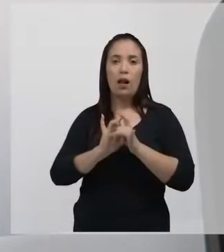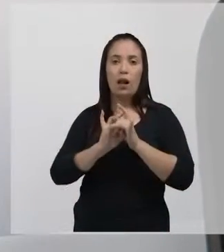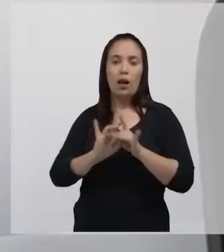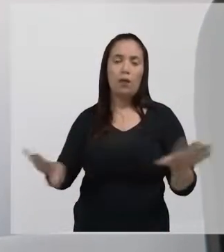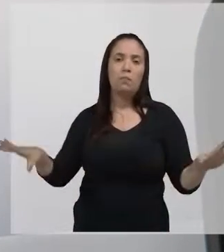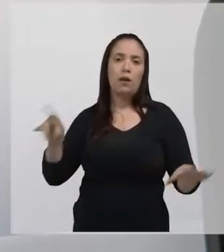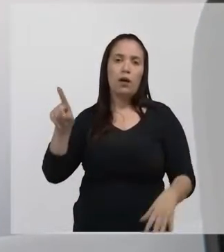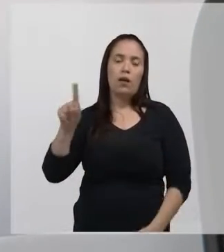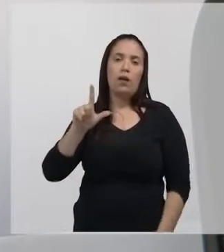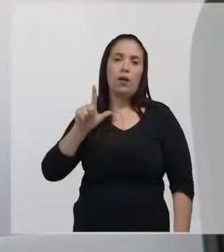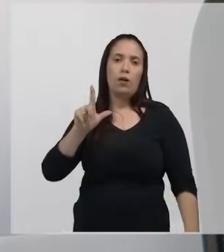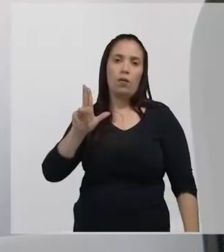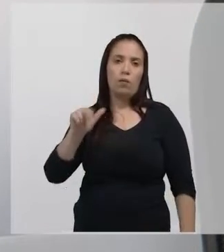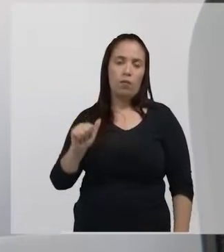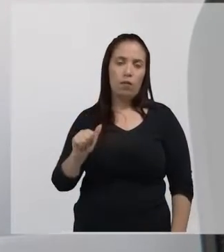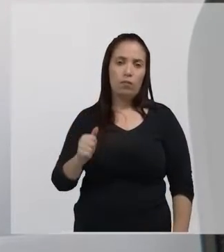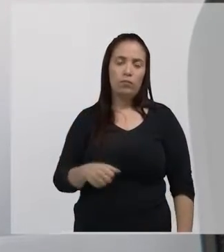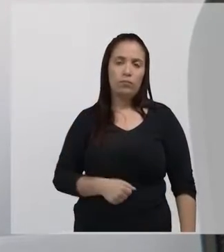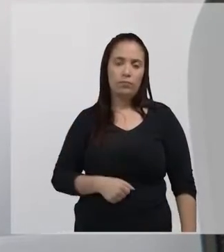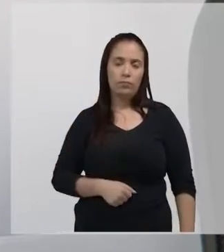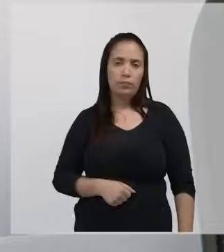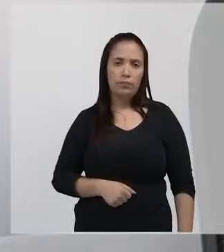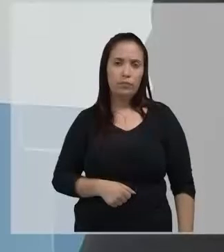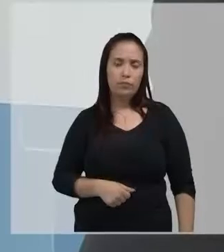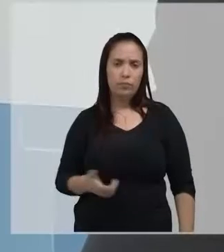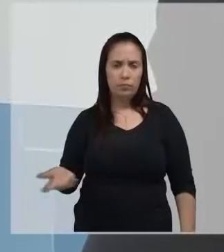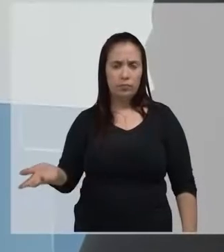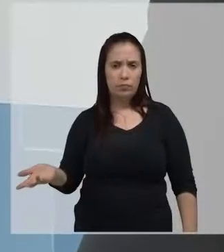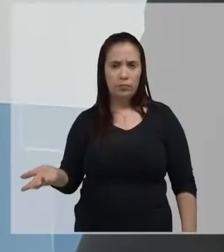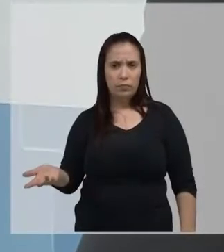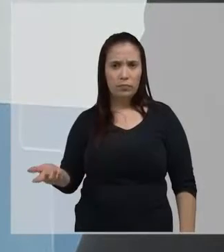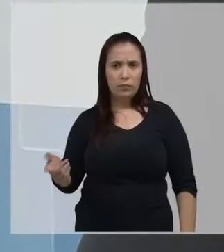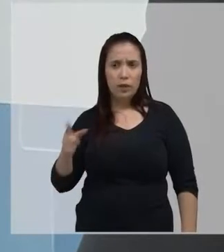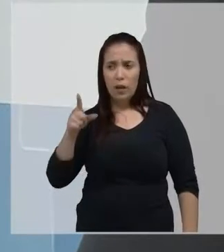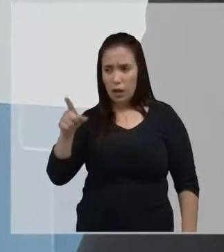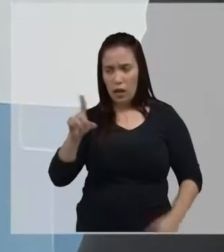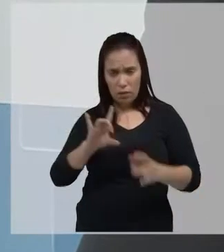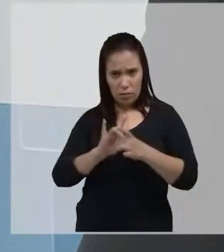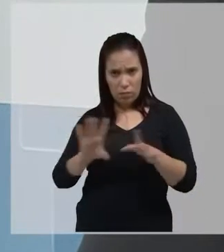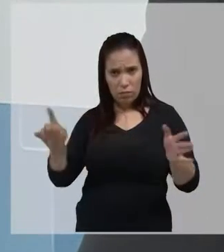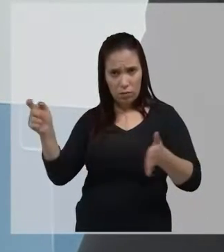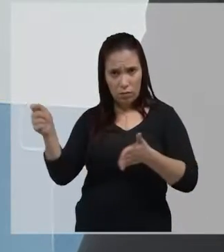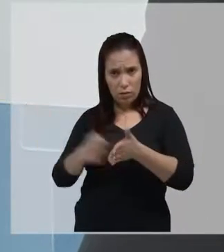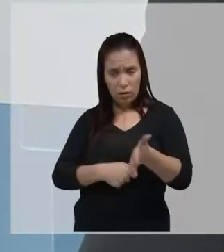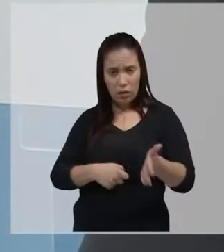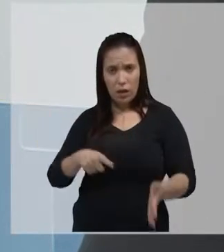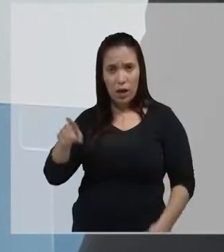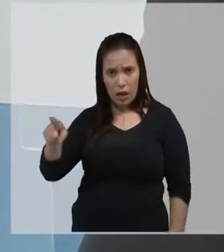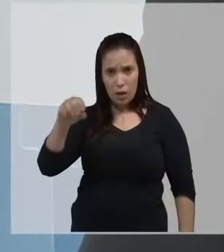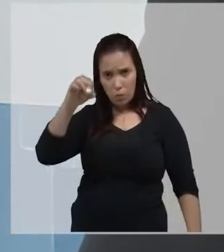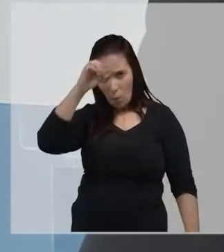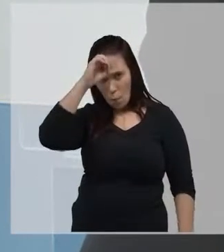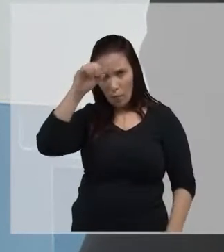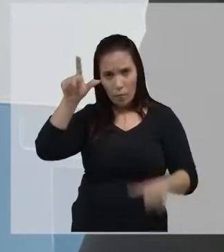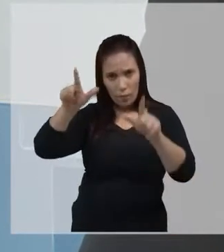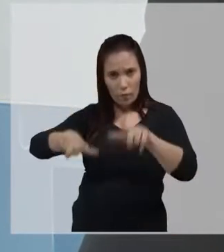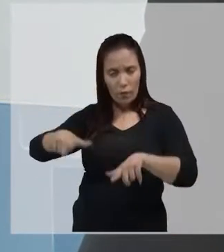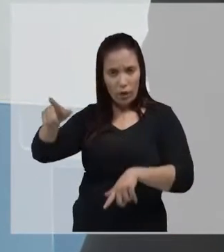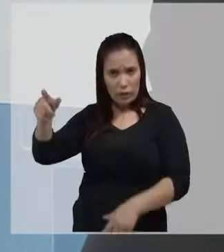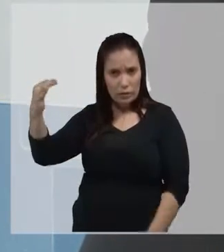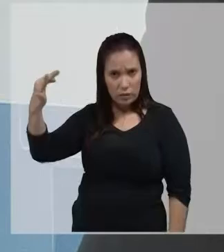indulto para o ex-presidente. Como é que ele dá um indulto para uma pessoa que é inocente, Luiz? Se ele é inocente, ele tem que lutar pela